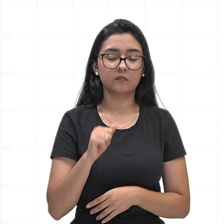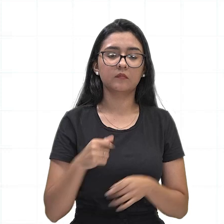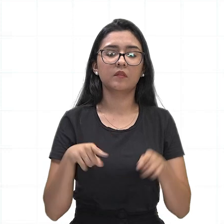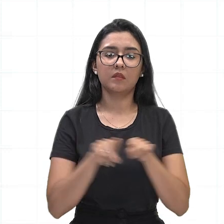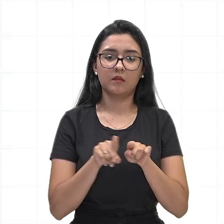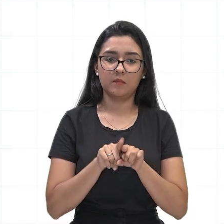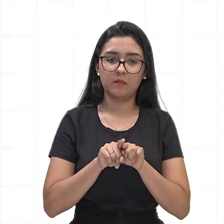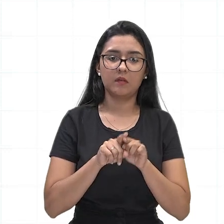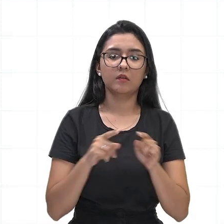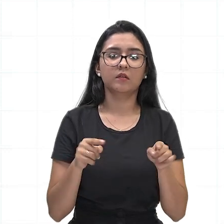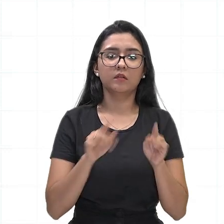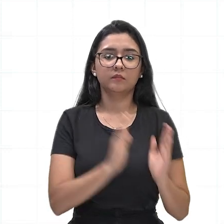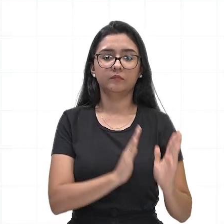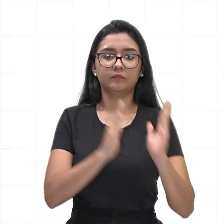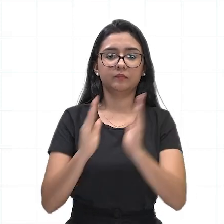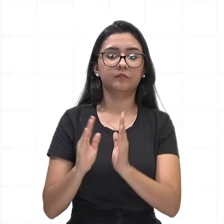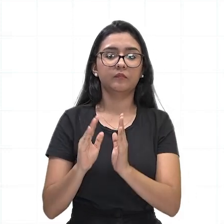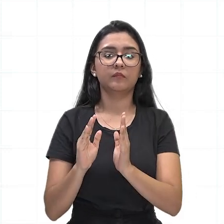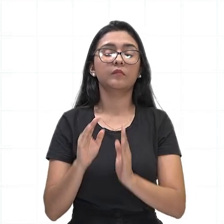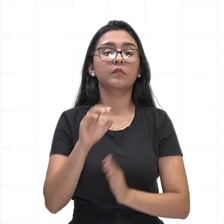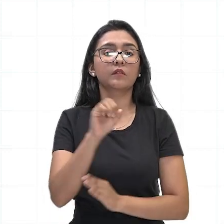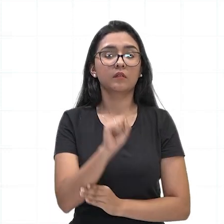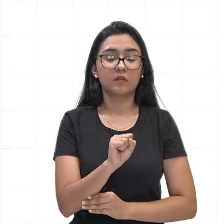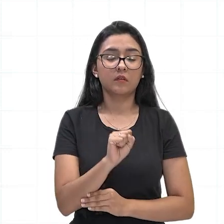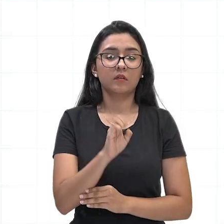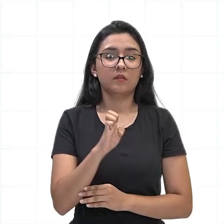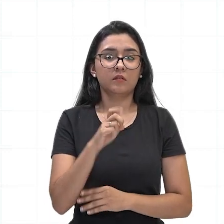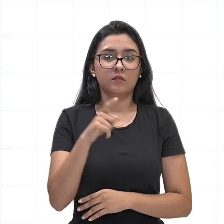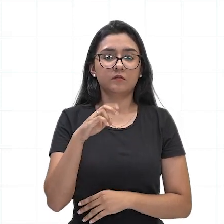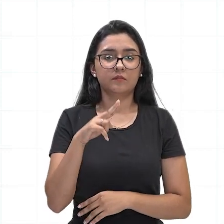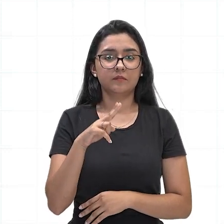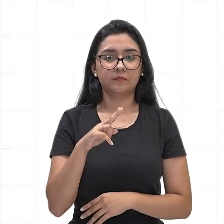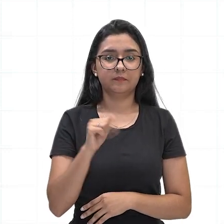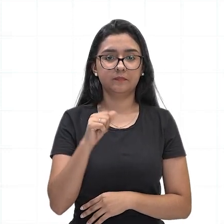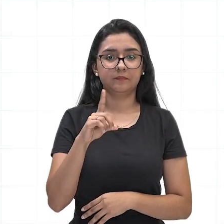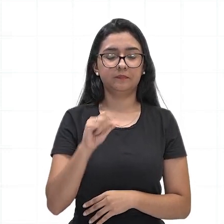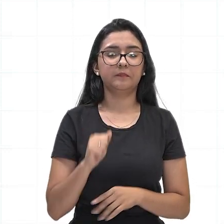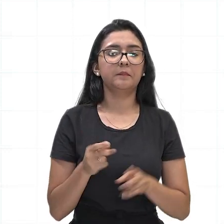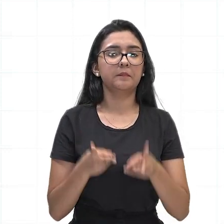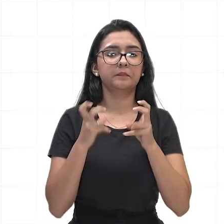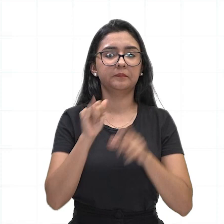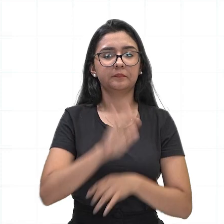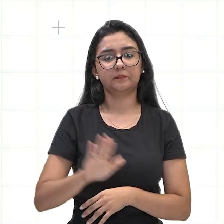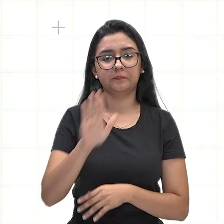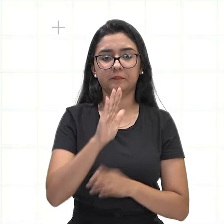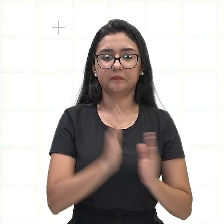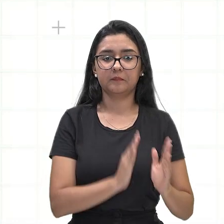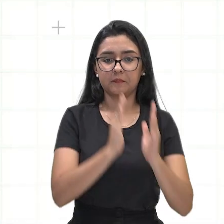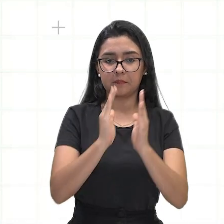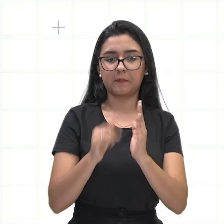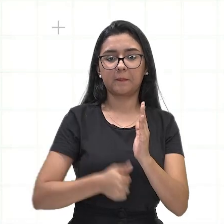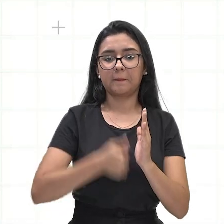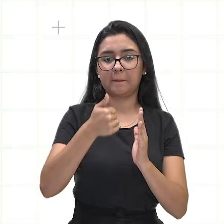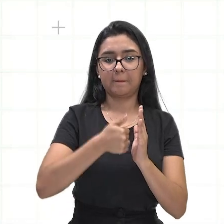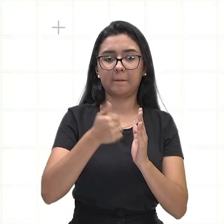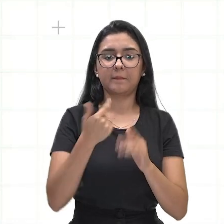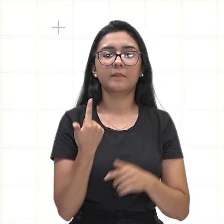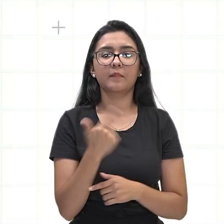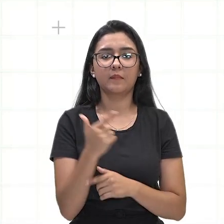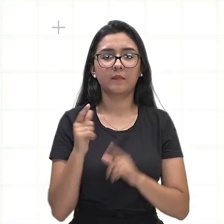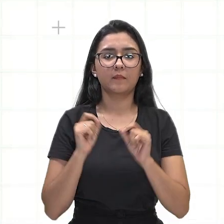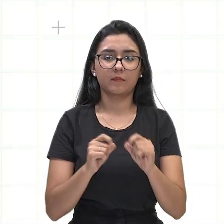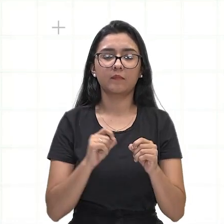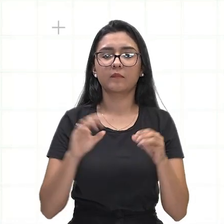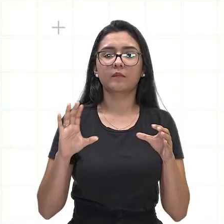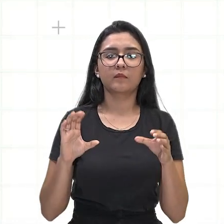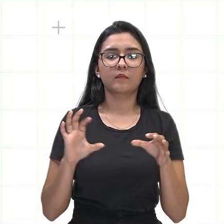ou brotamento, e de maneira sexuada. Você observa aí na primeira imagem um tipo de reprodução assexuada, onde não há